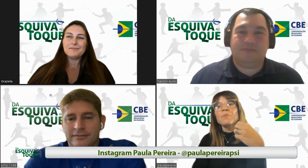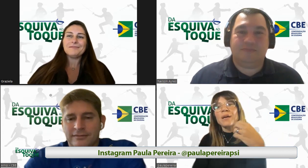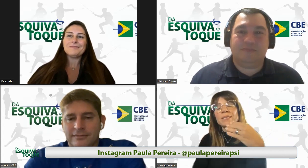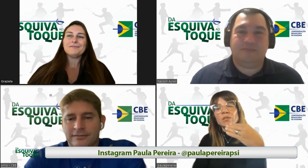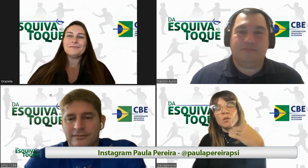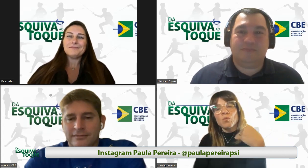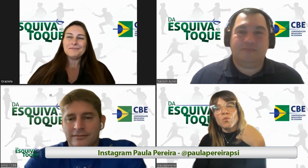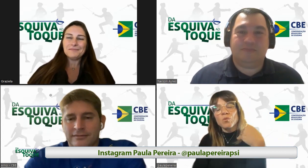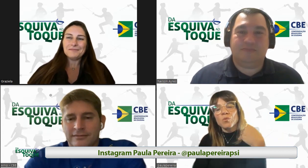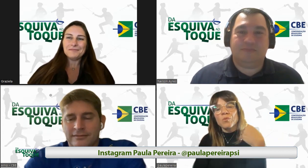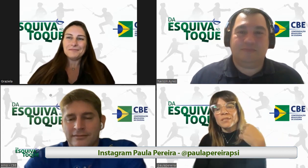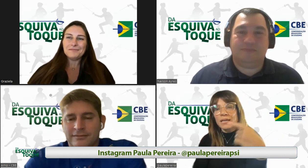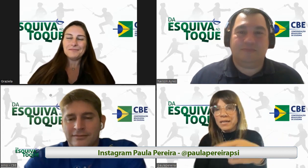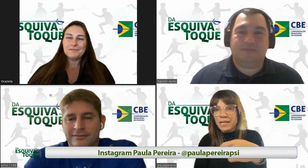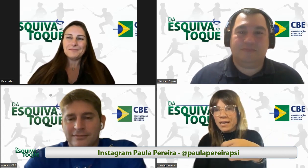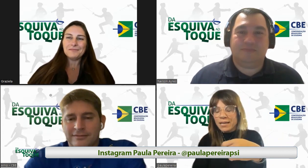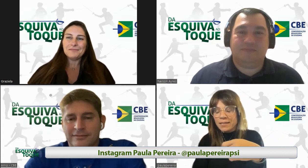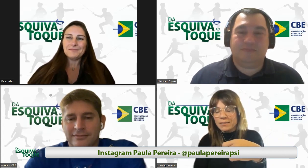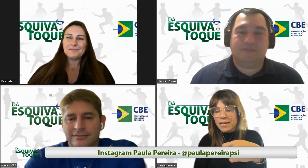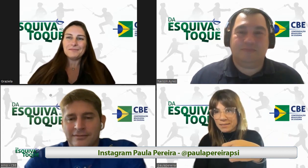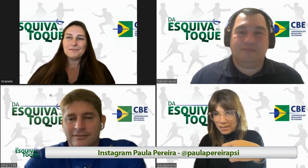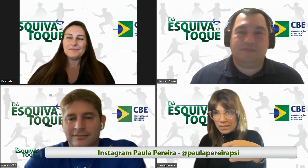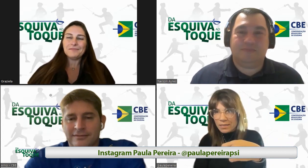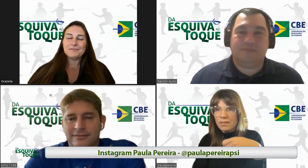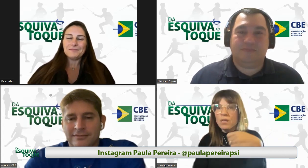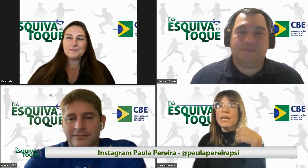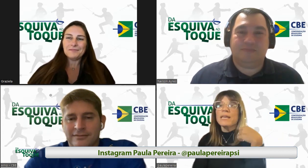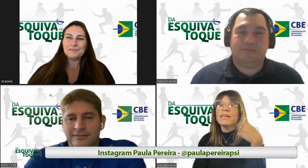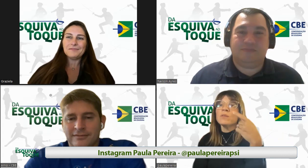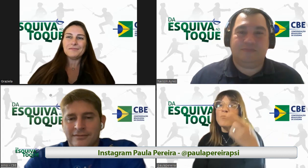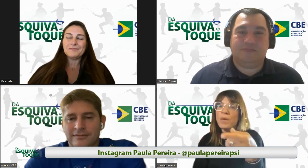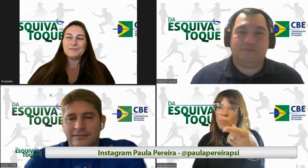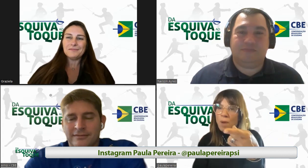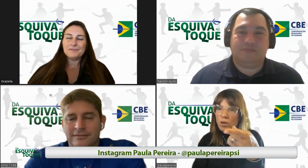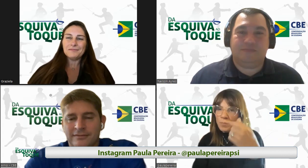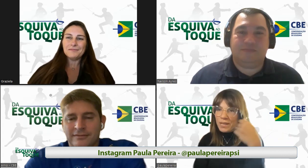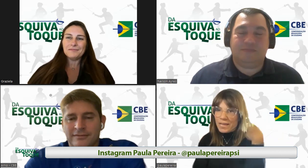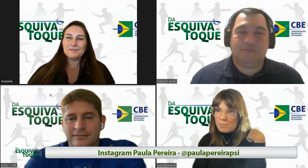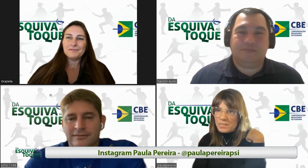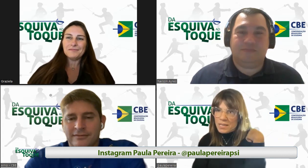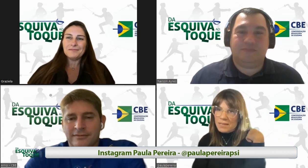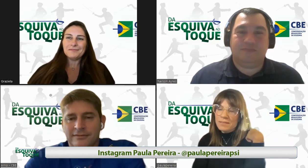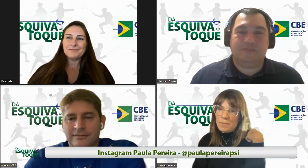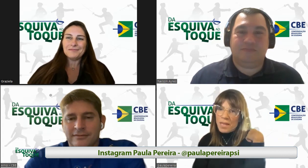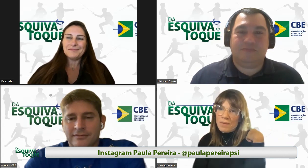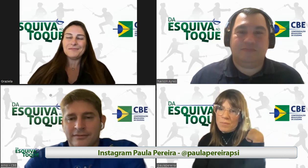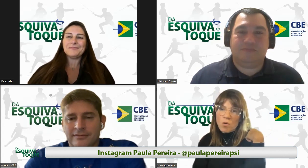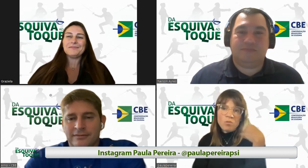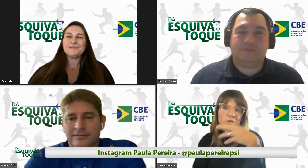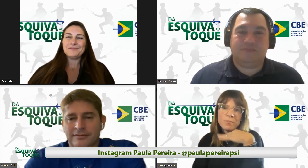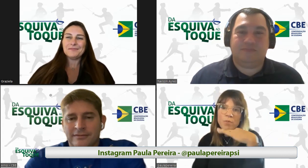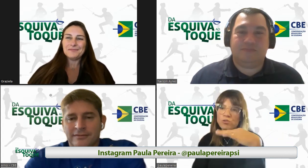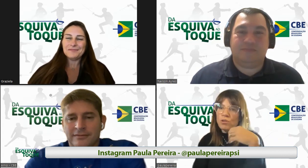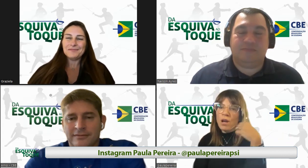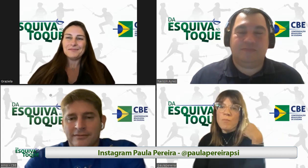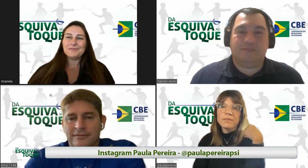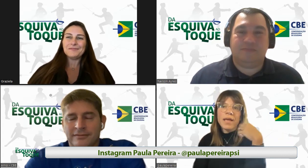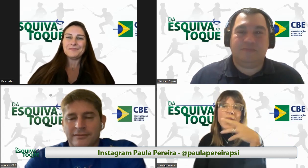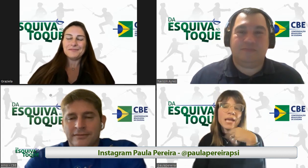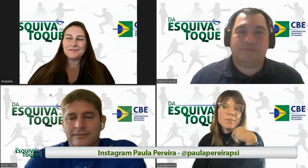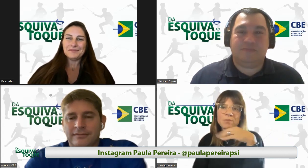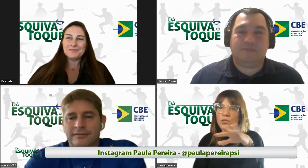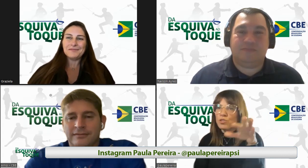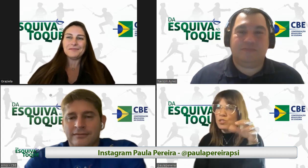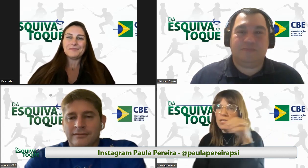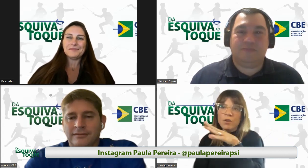de WhatsApp mas o Instagram da ustanck e o meu Paula Pereira PSI também me encontro ele pode trocar